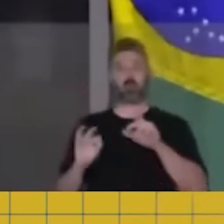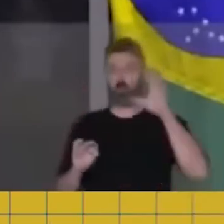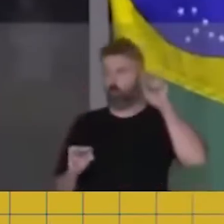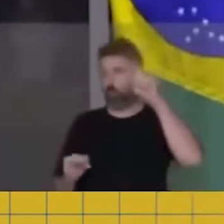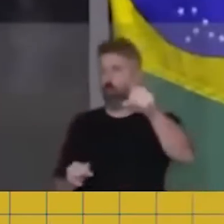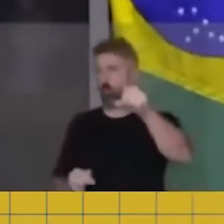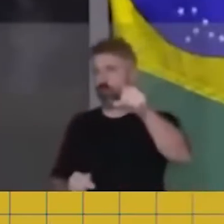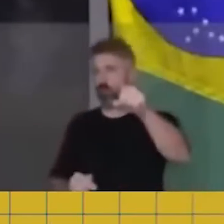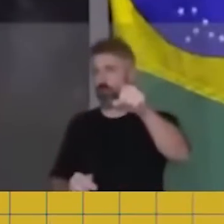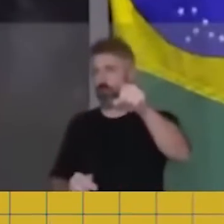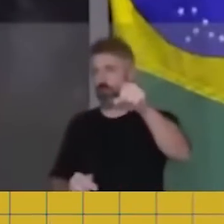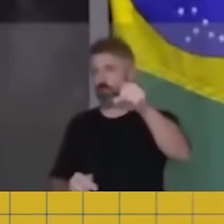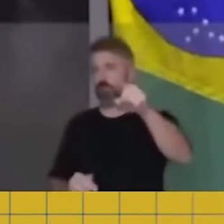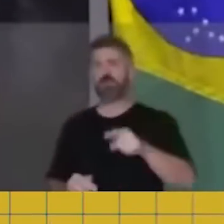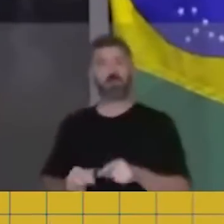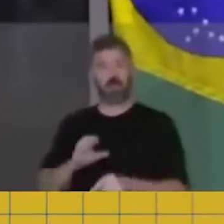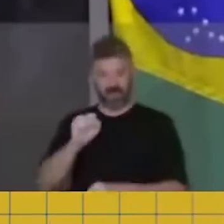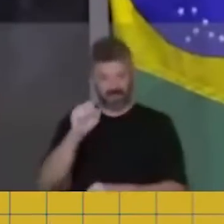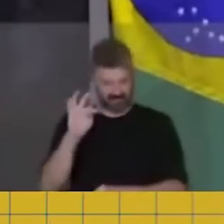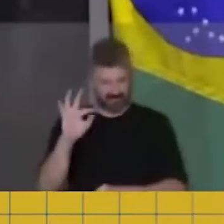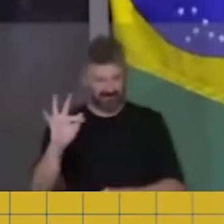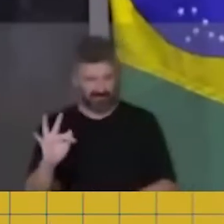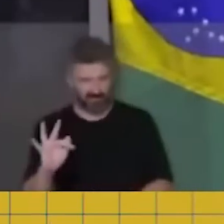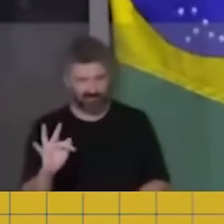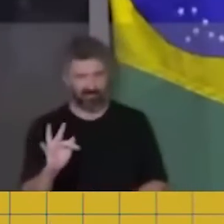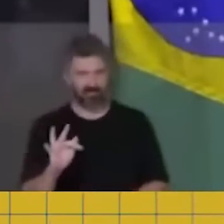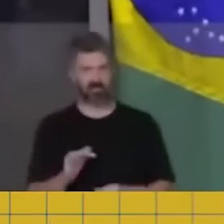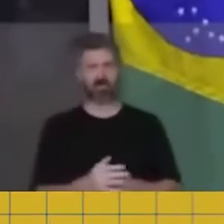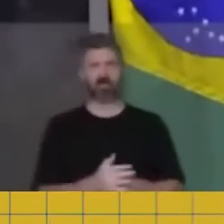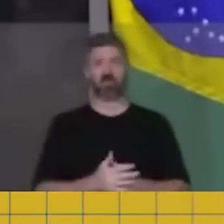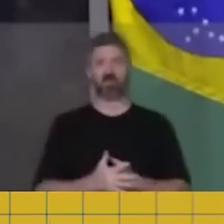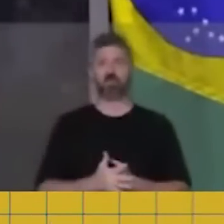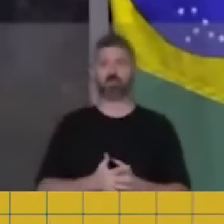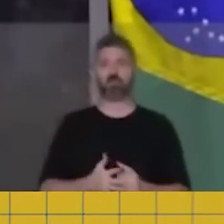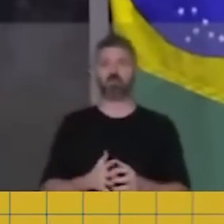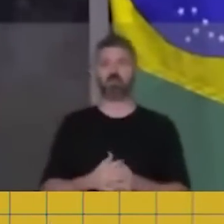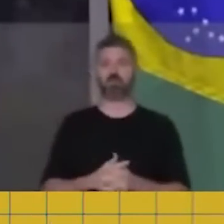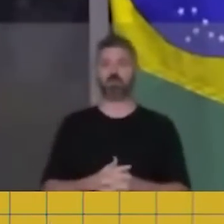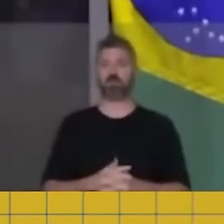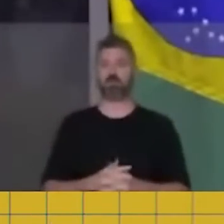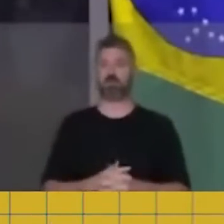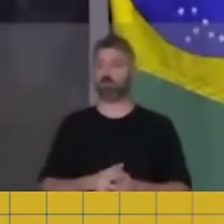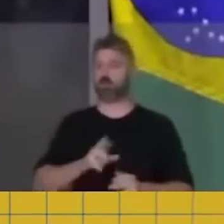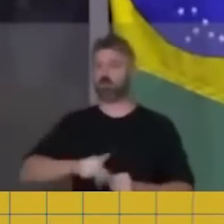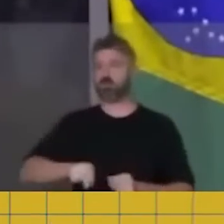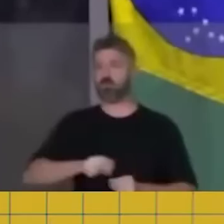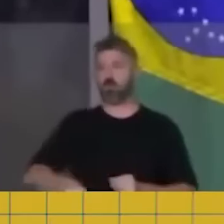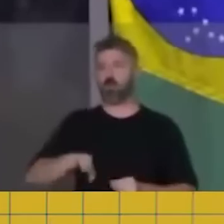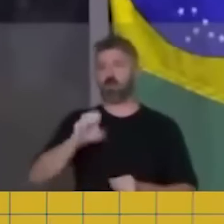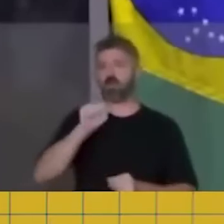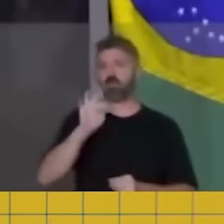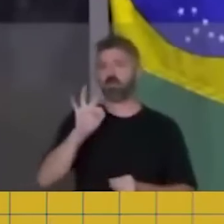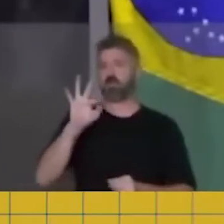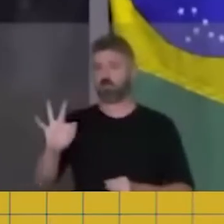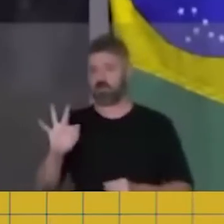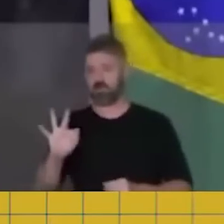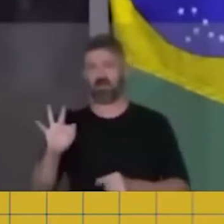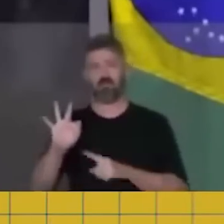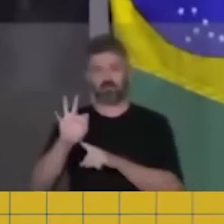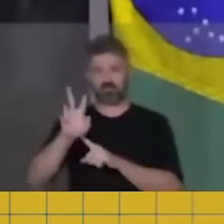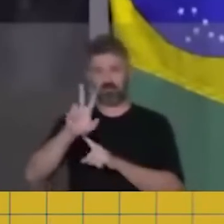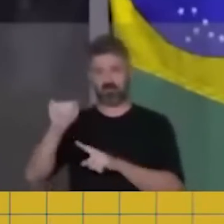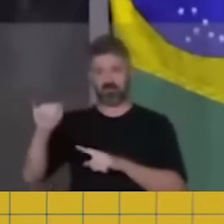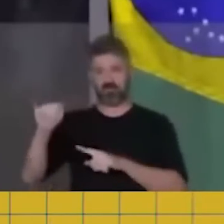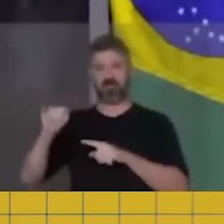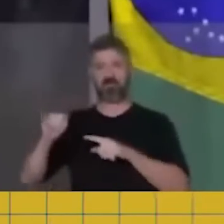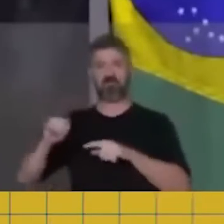não é o STF liberdade liberdade é entoado pela bancada